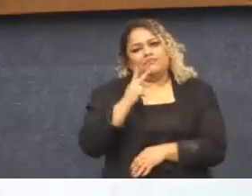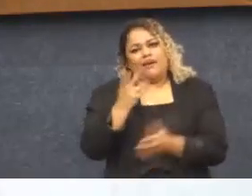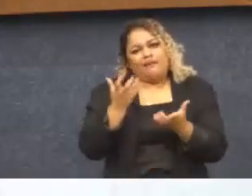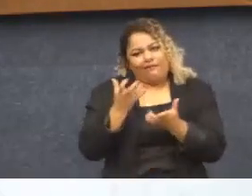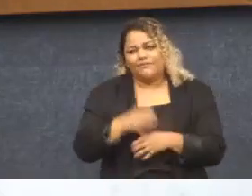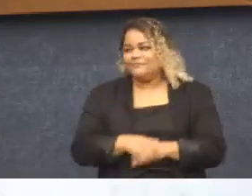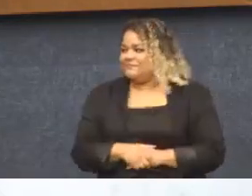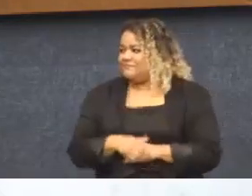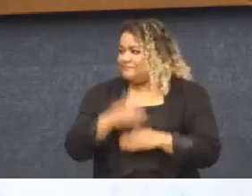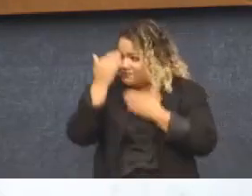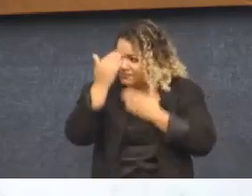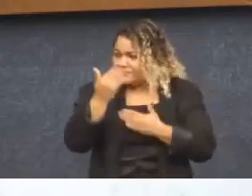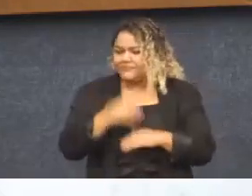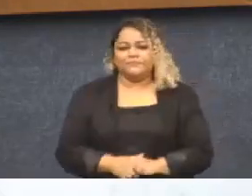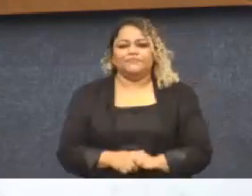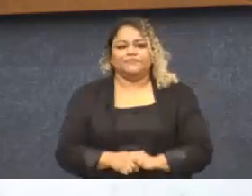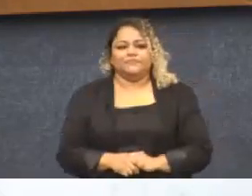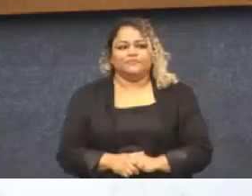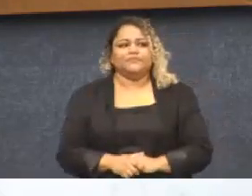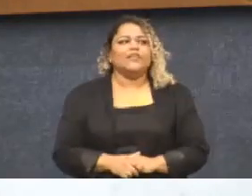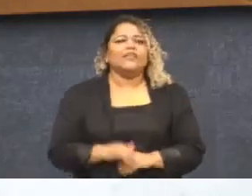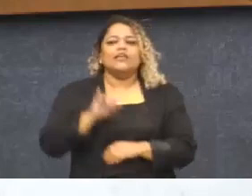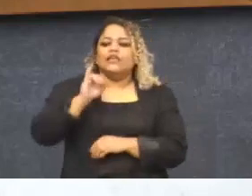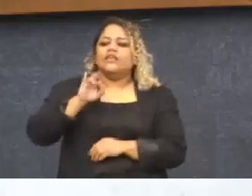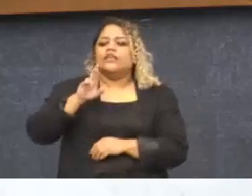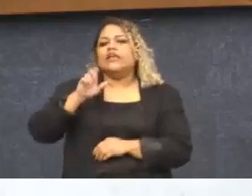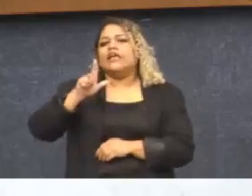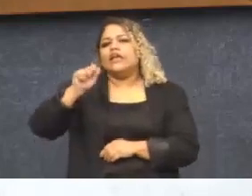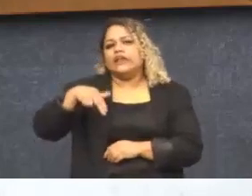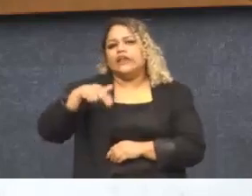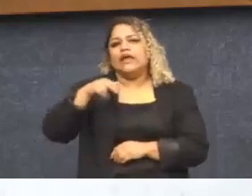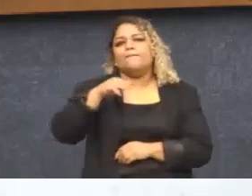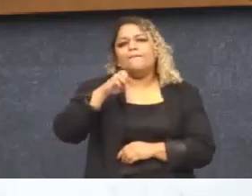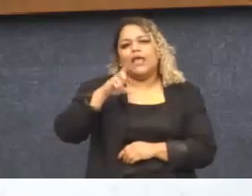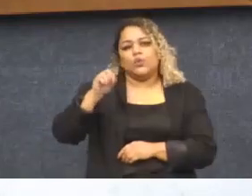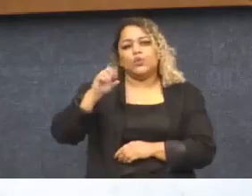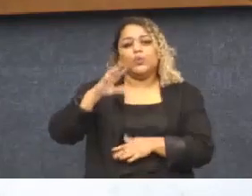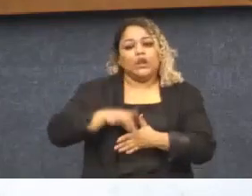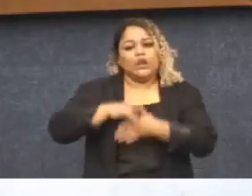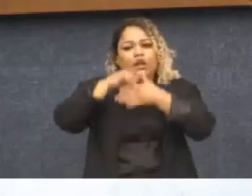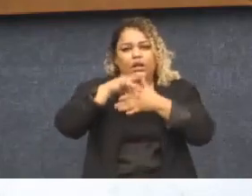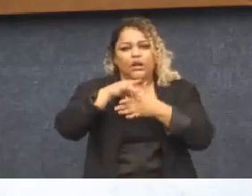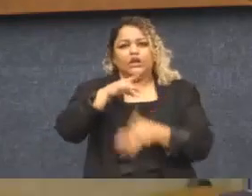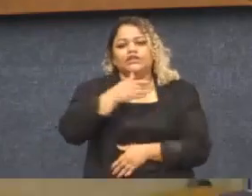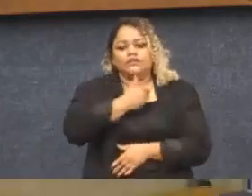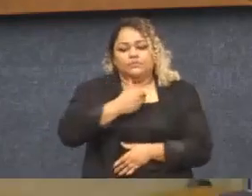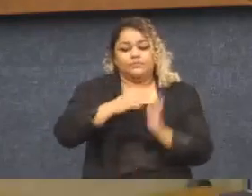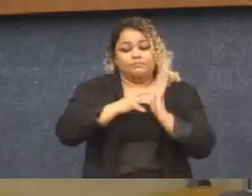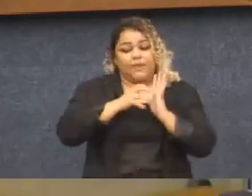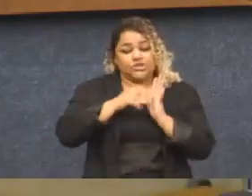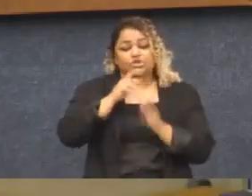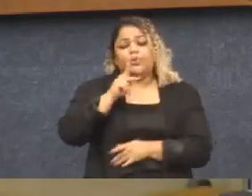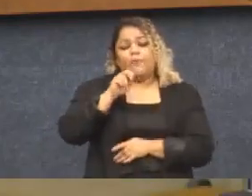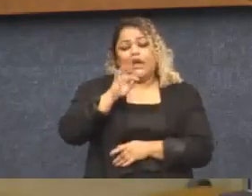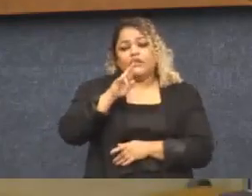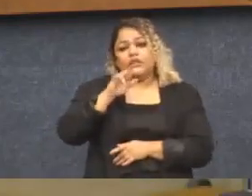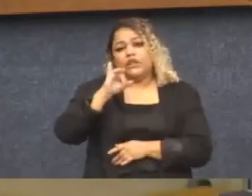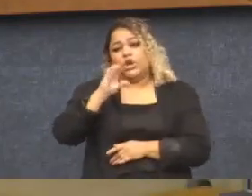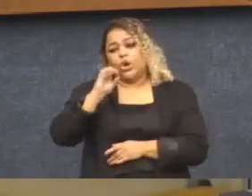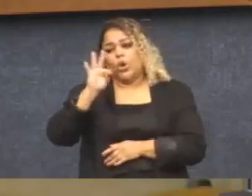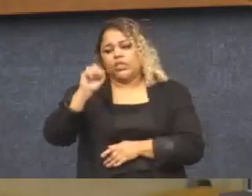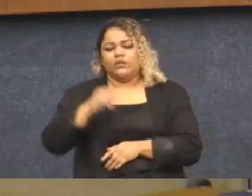amor. Irlan Melo, líder do Patriota. Tempo de liderança. Deferido. Obrigado,